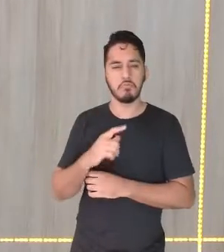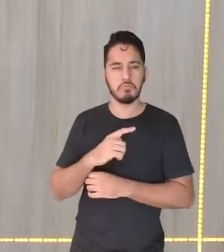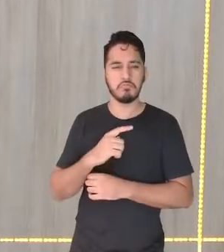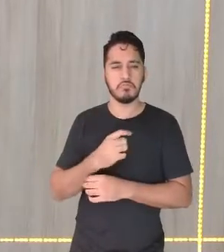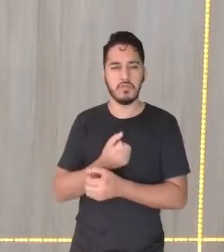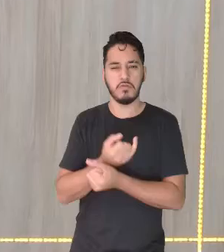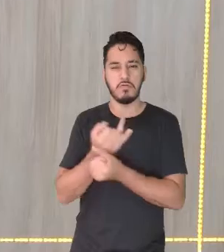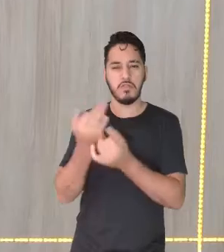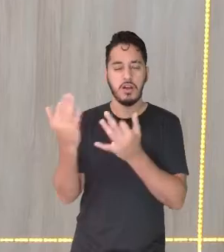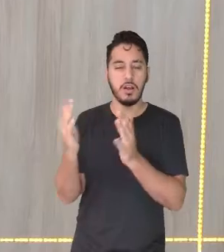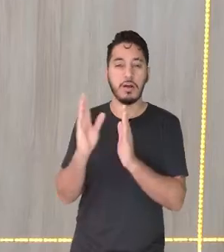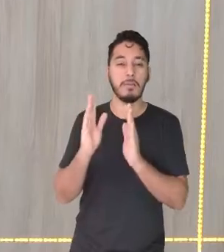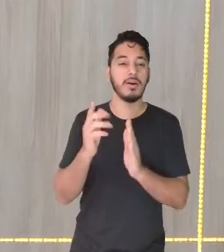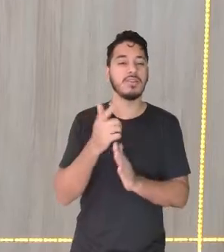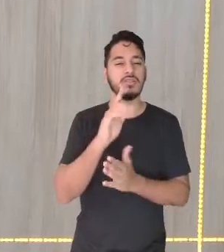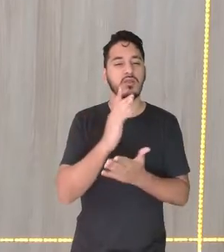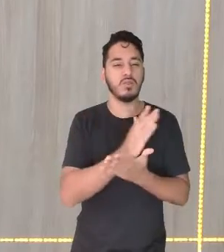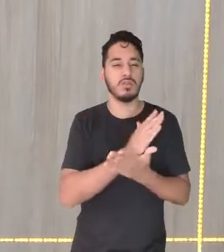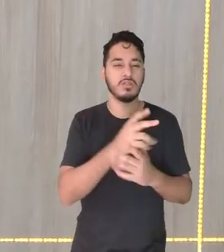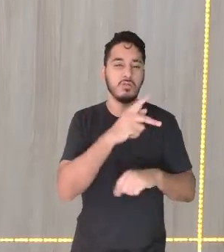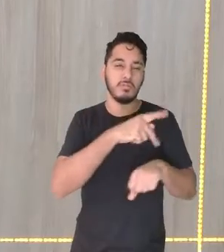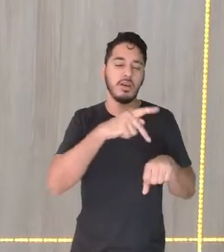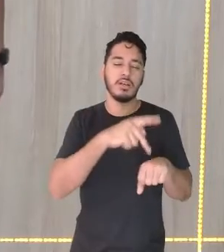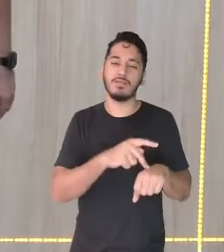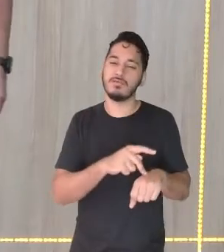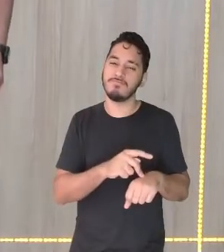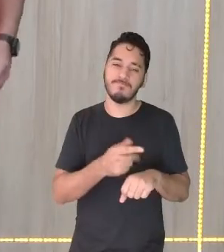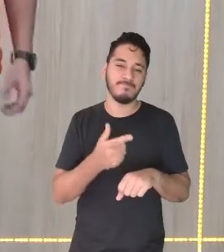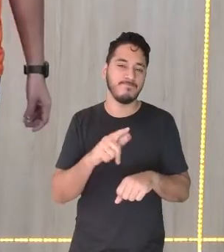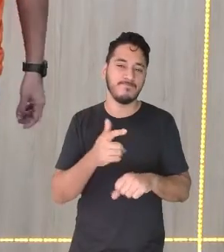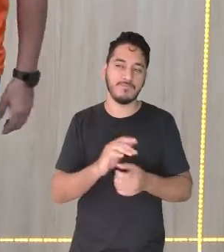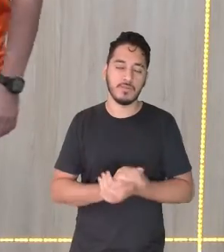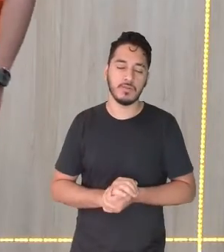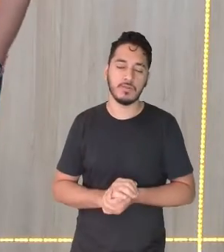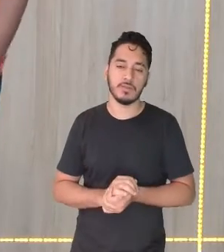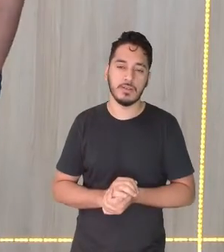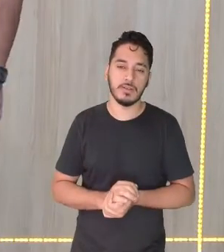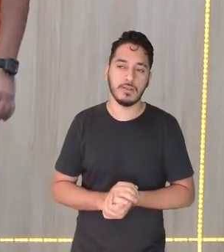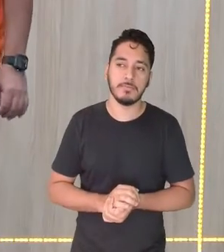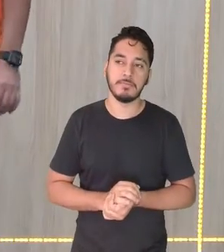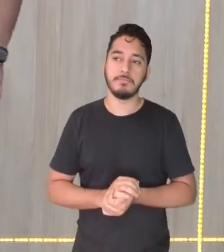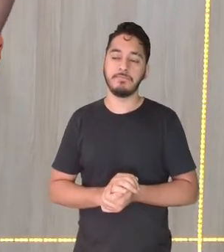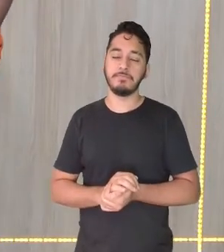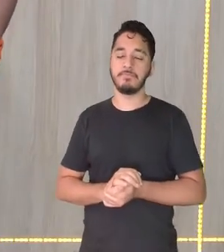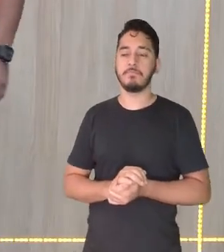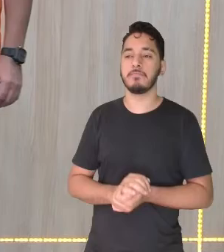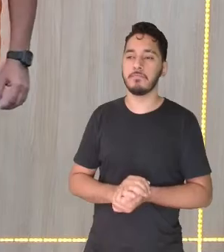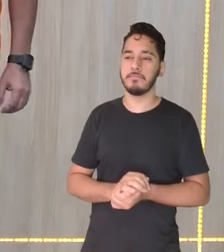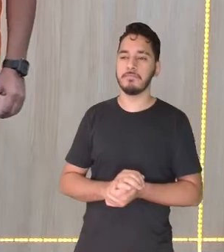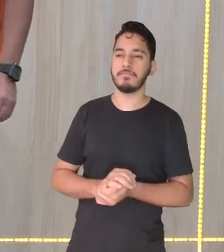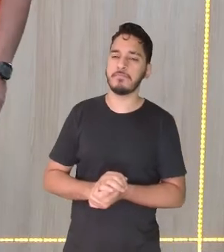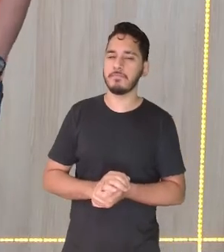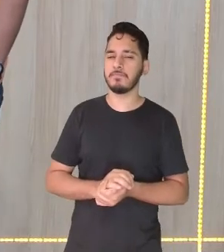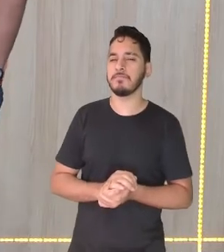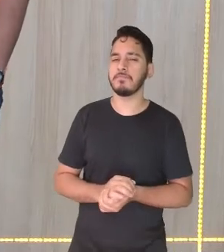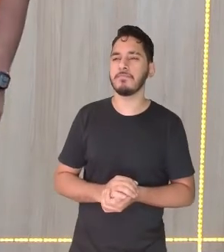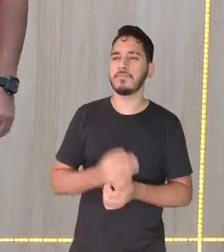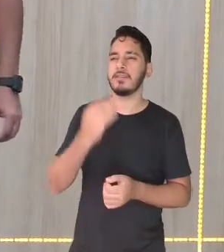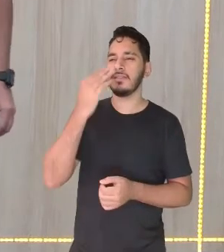está se tornando escasso, né? Aqui em algumas áreas aqui do Brasil a gente vai ver, nem é tão abundante assim. Vocês sabem o que